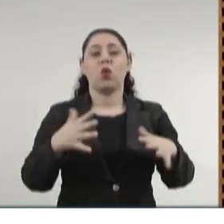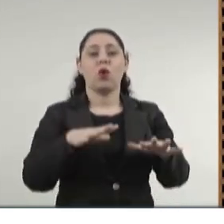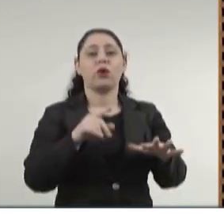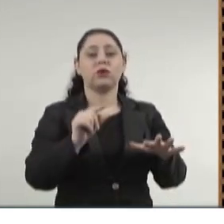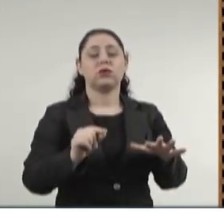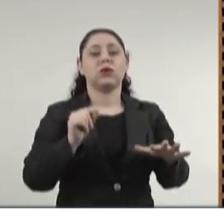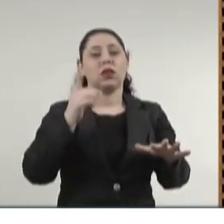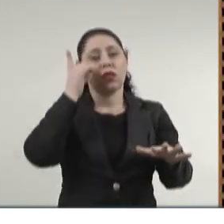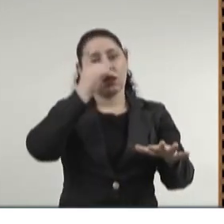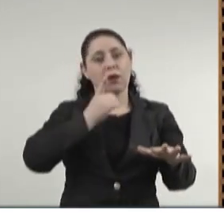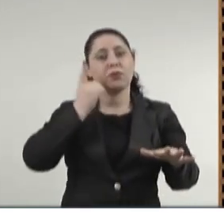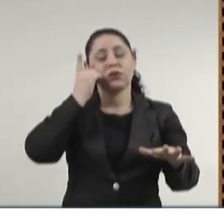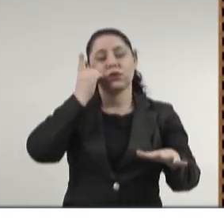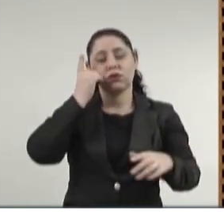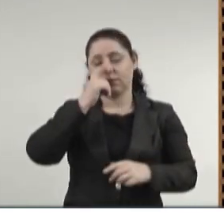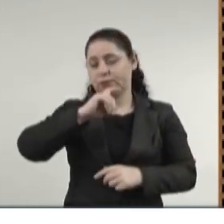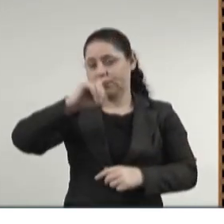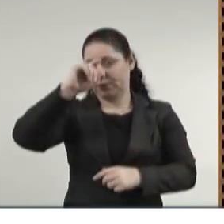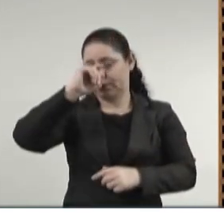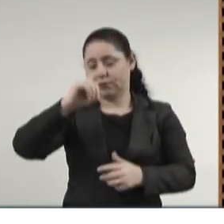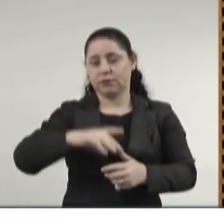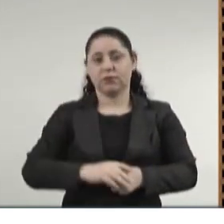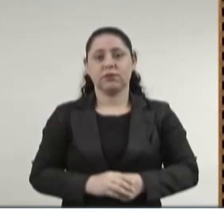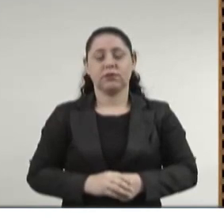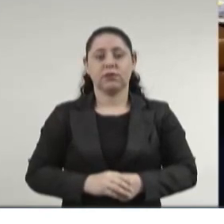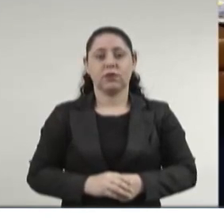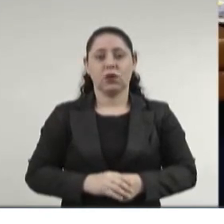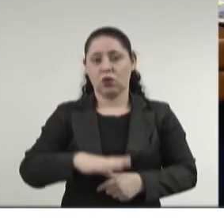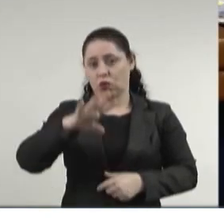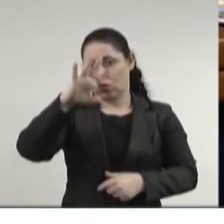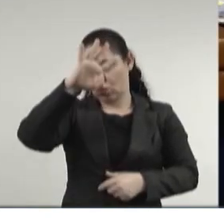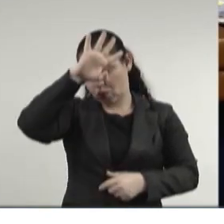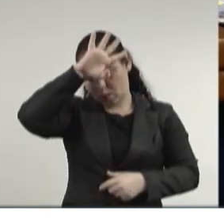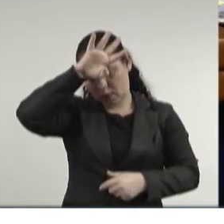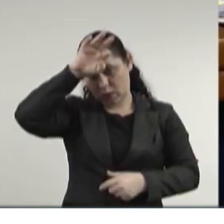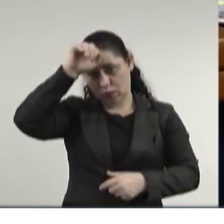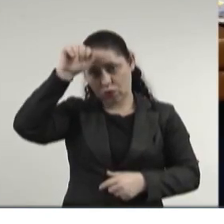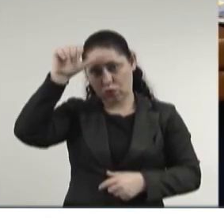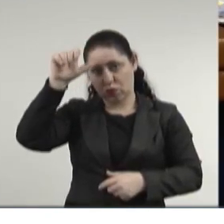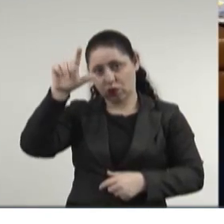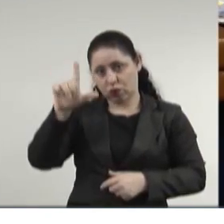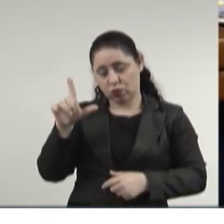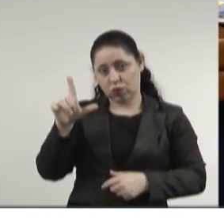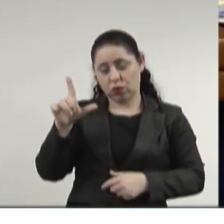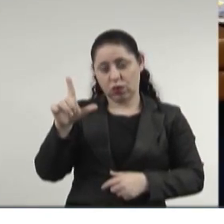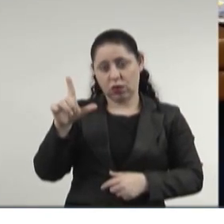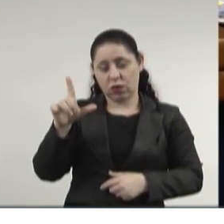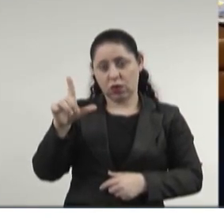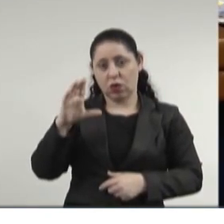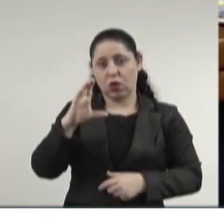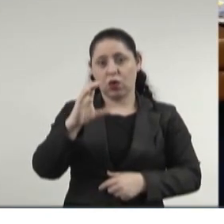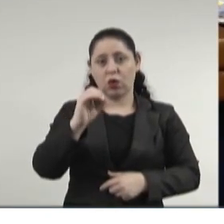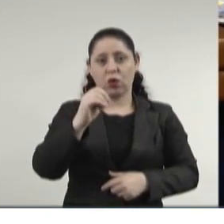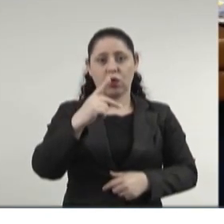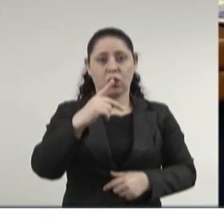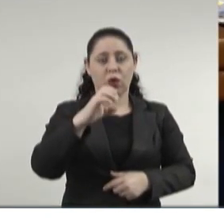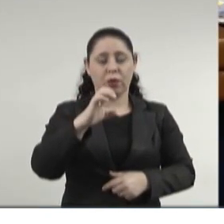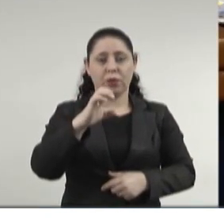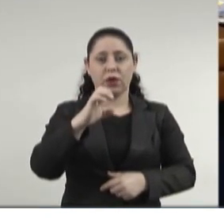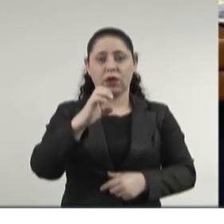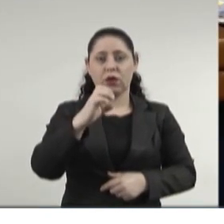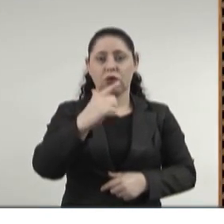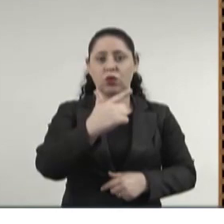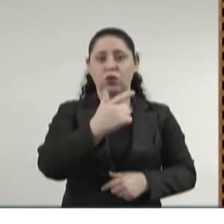inclusão, deputado Zeca, do Mato Grosso do Sul na COP